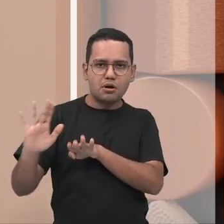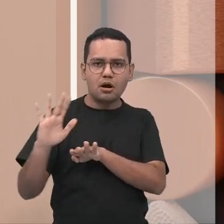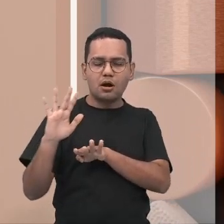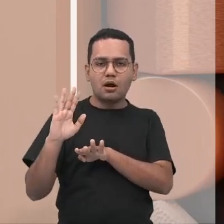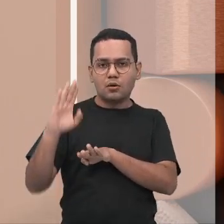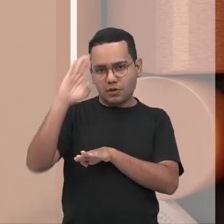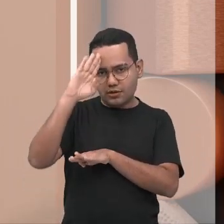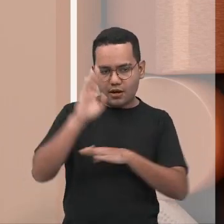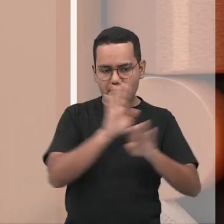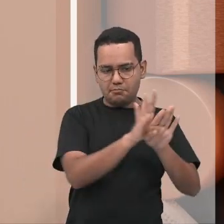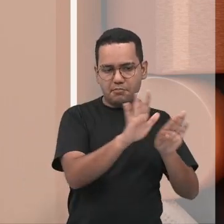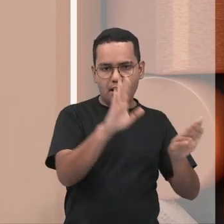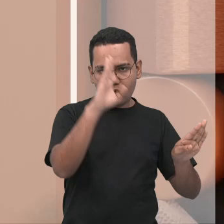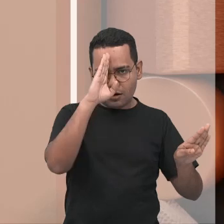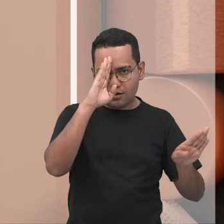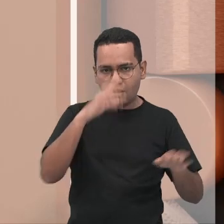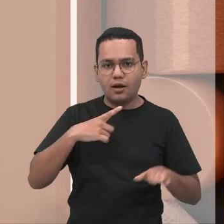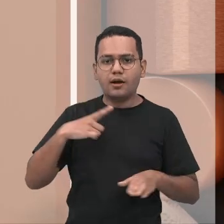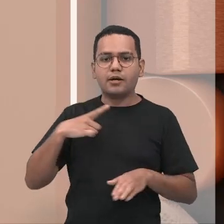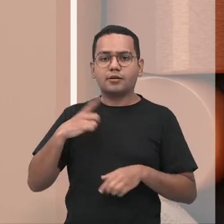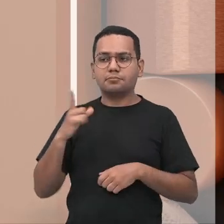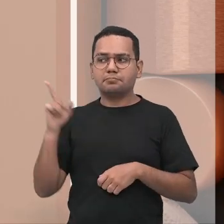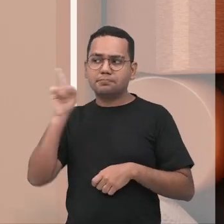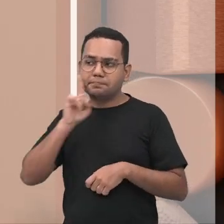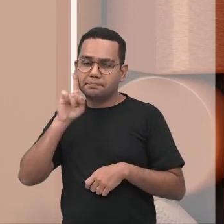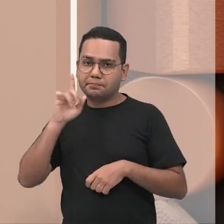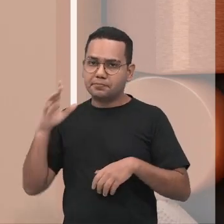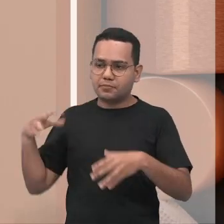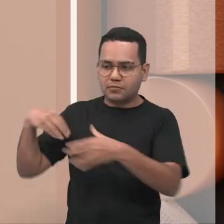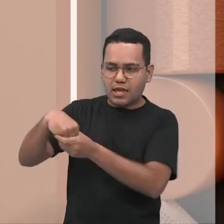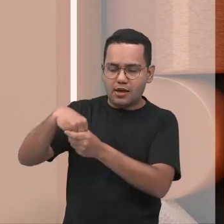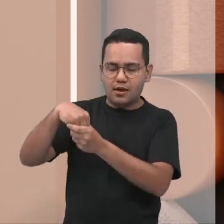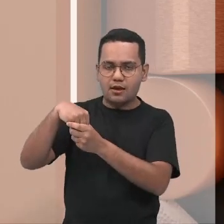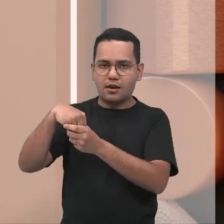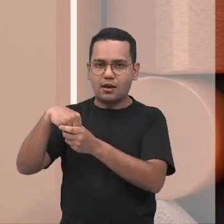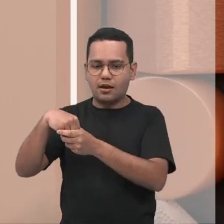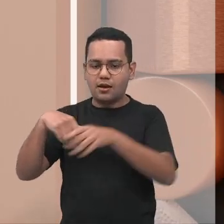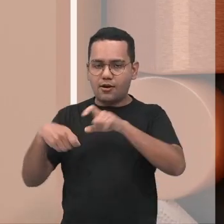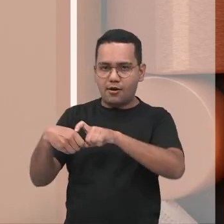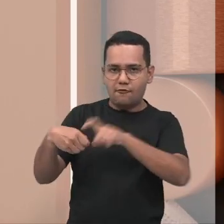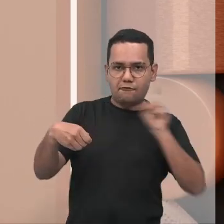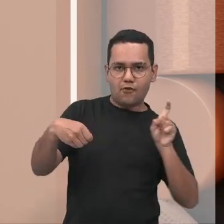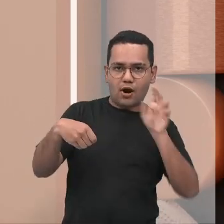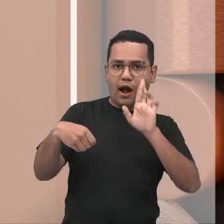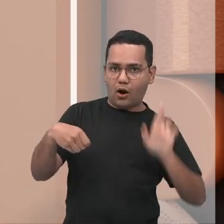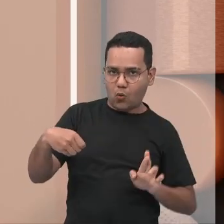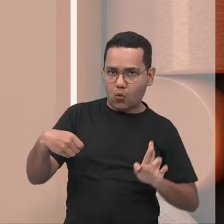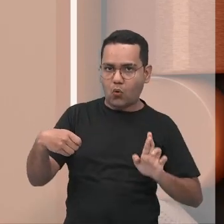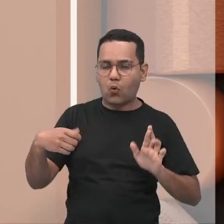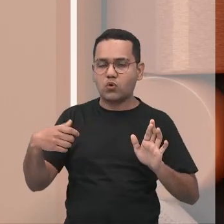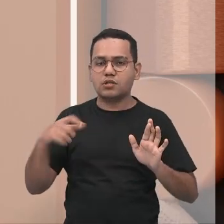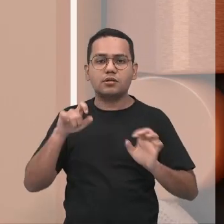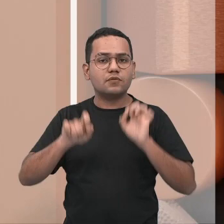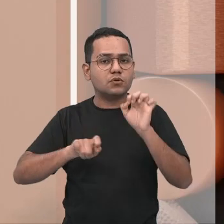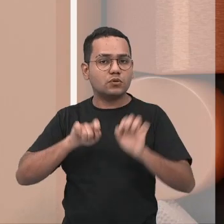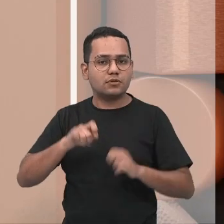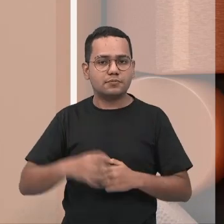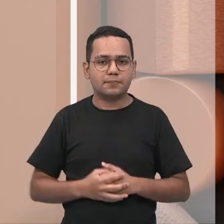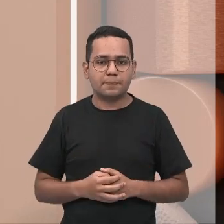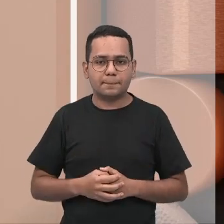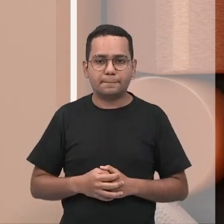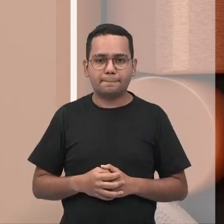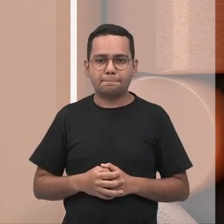esse equilíbrio ele se rompeu, galera. E isso foi decisivo para que as tropas ali da